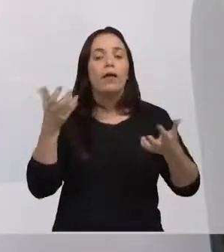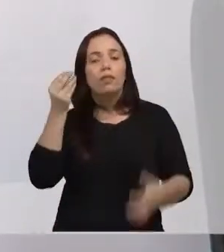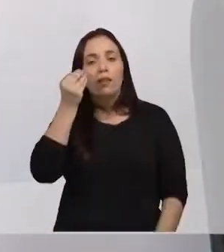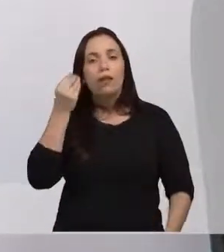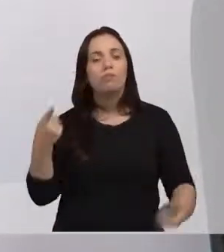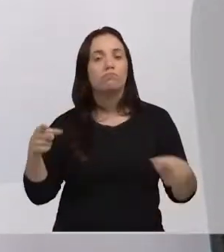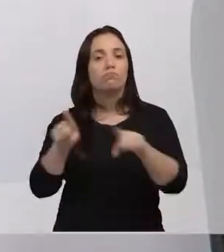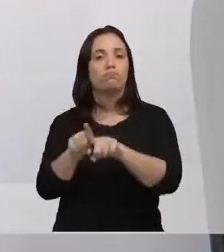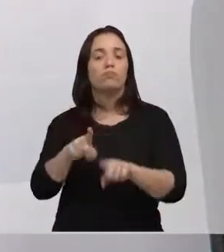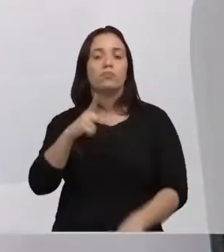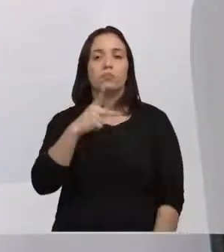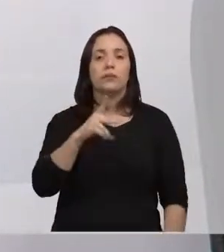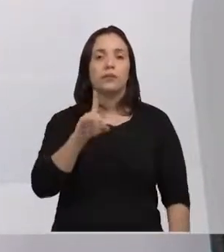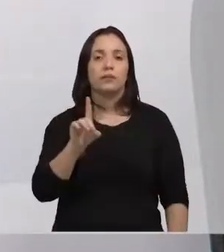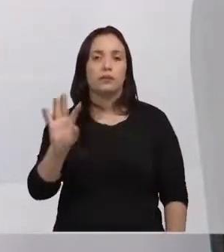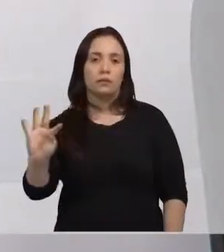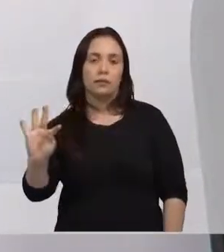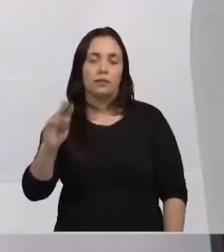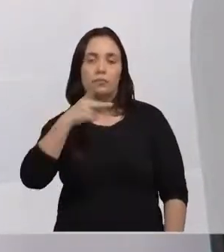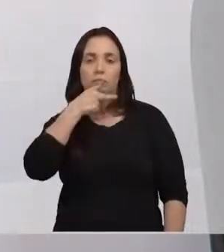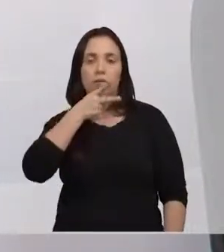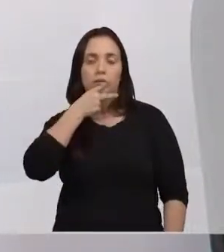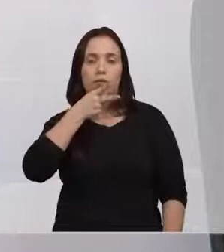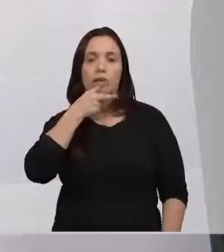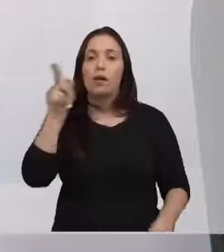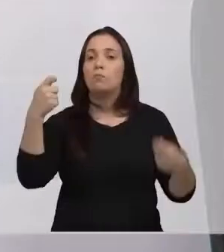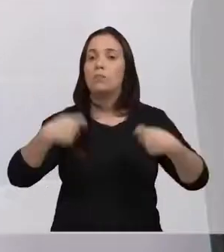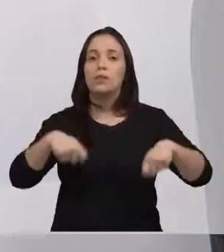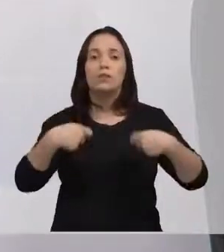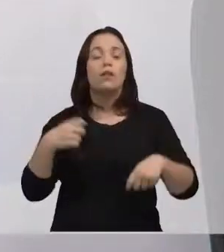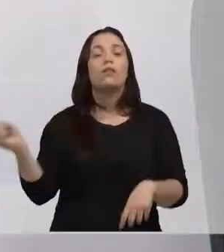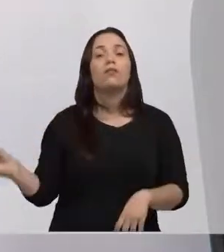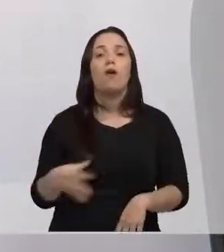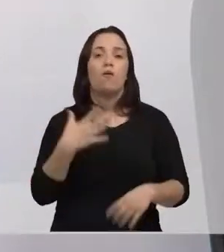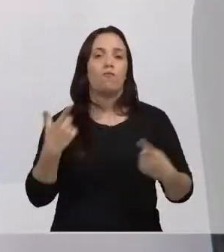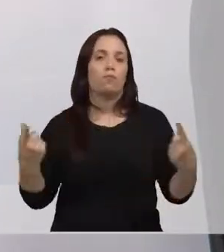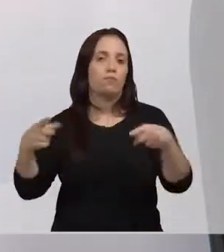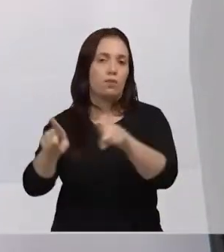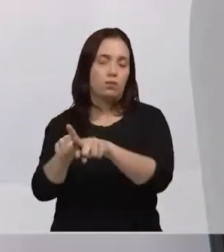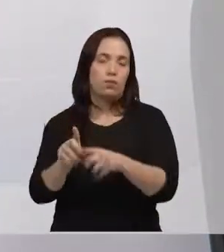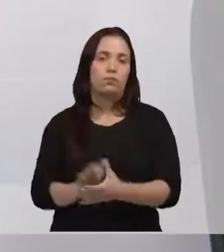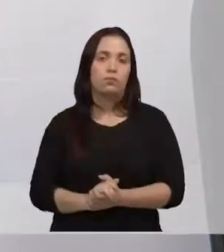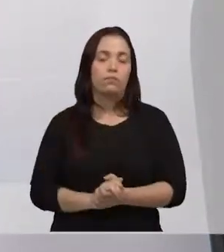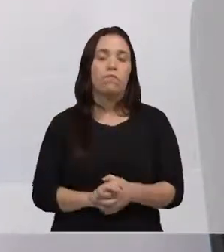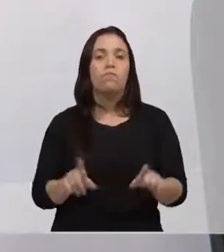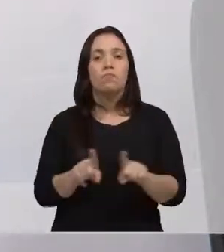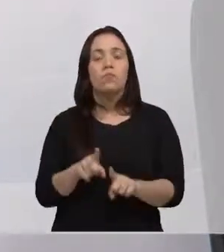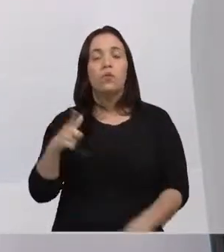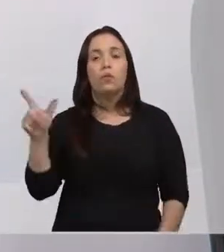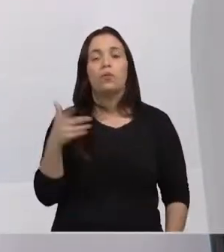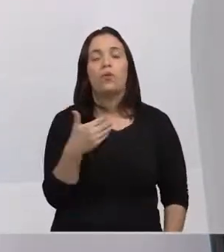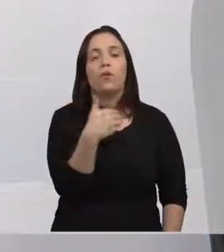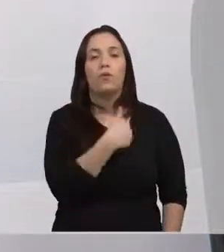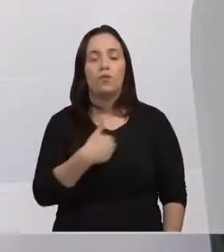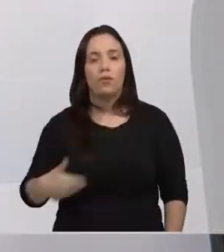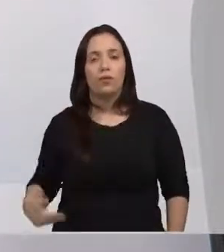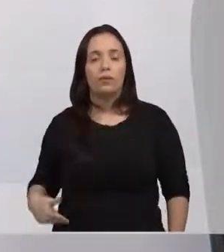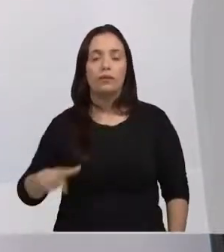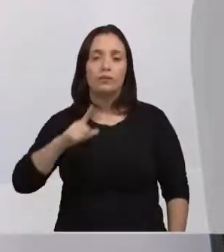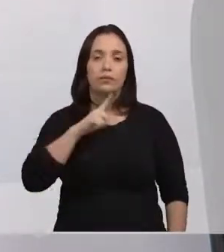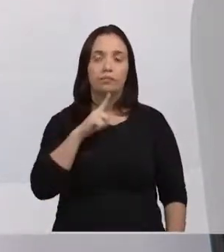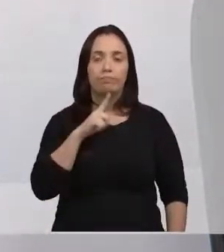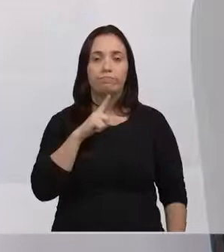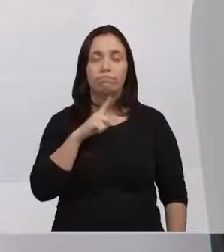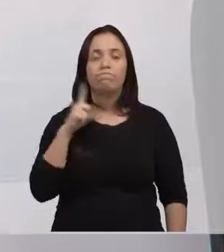com o PDT. Ele precisa de um novo parceiro. Outro governador que passa por uma situação